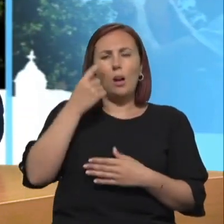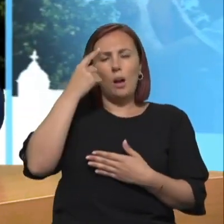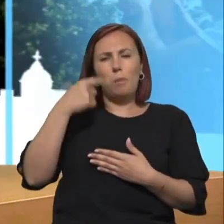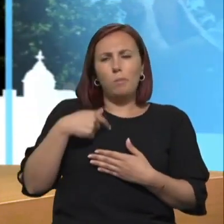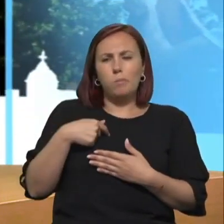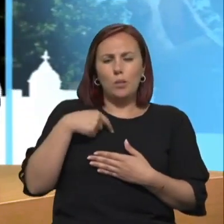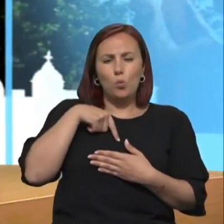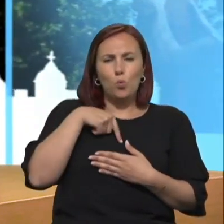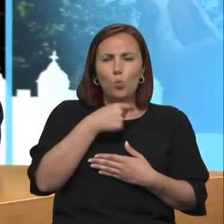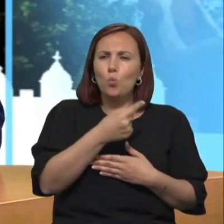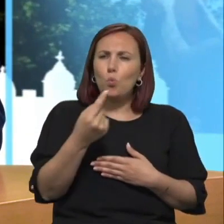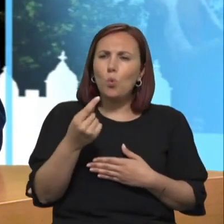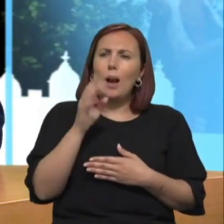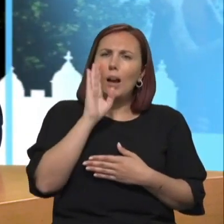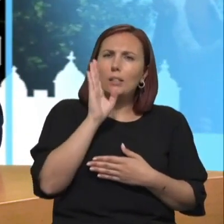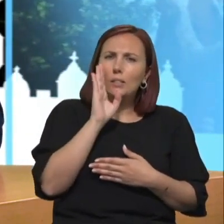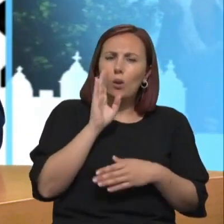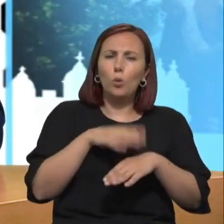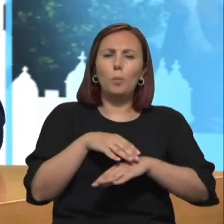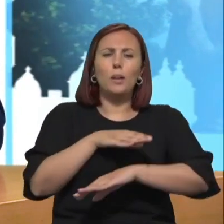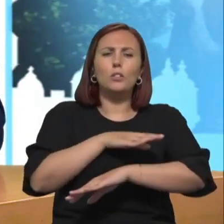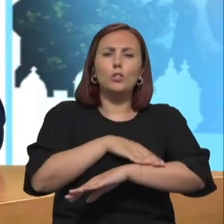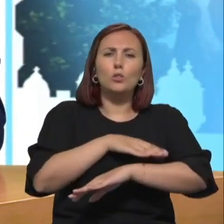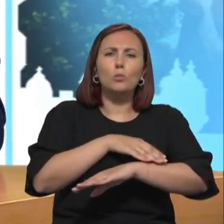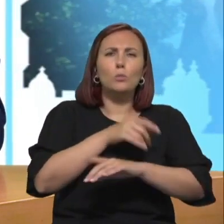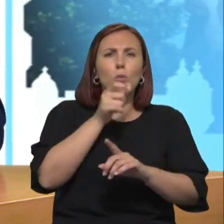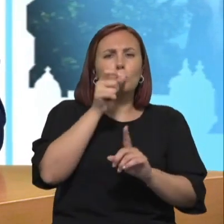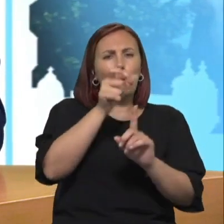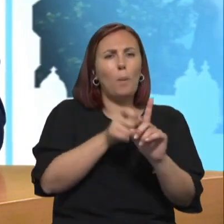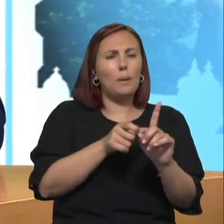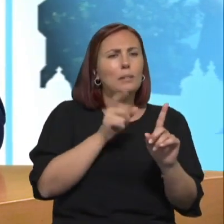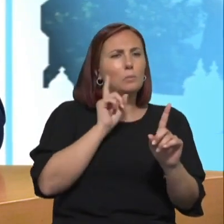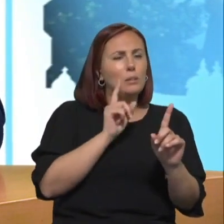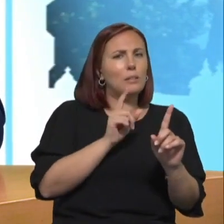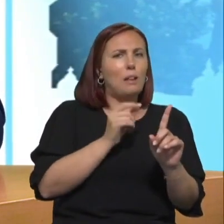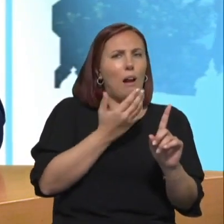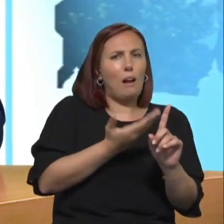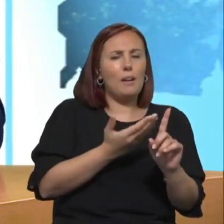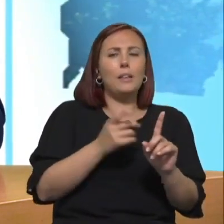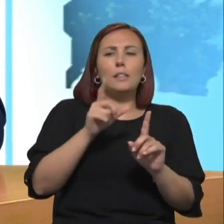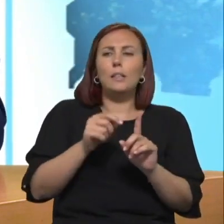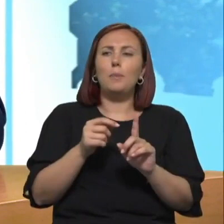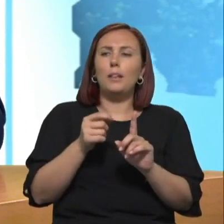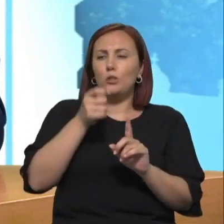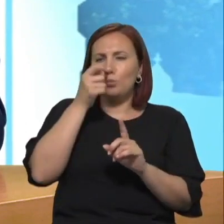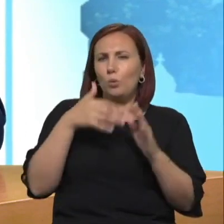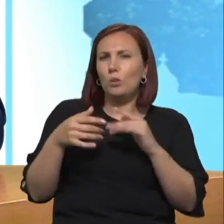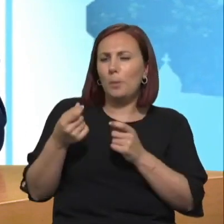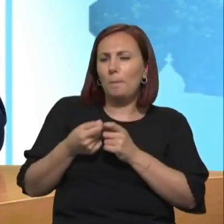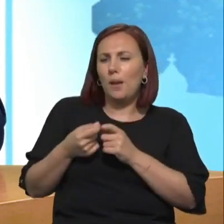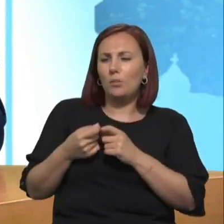atenção para a importância do testemunho de Aristides Sousa Mendes. Depois há pessoas mais próximas de nós, com quem